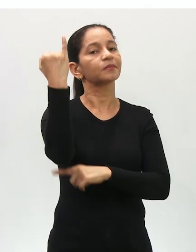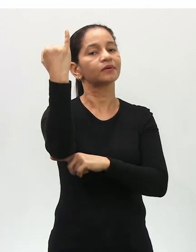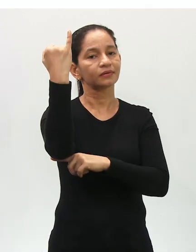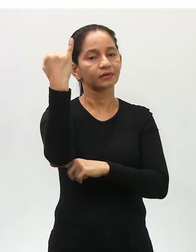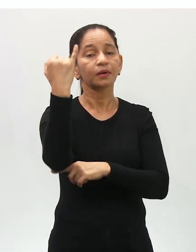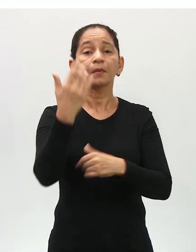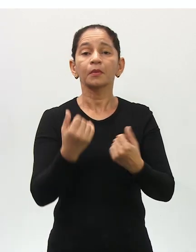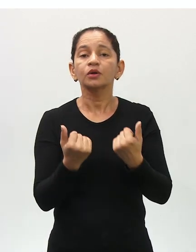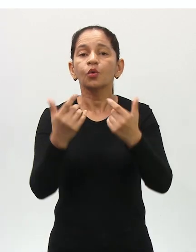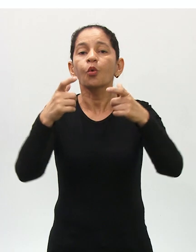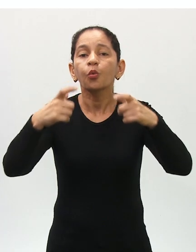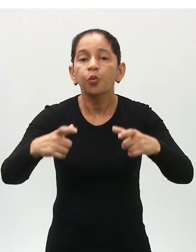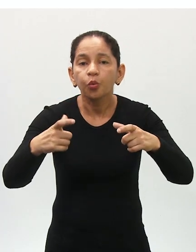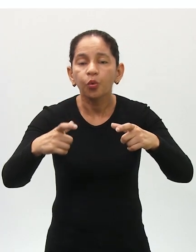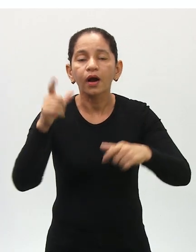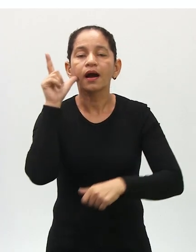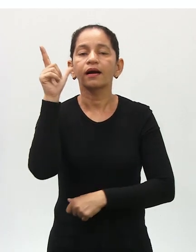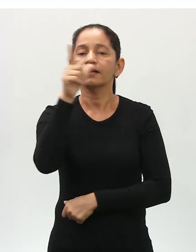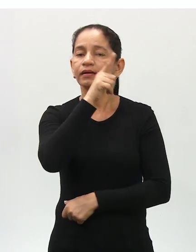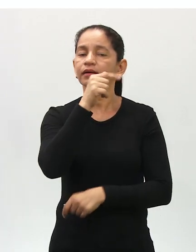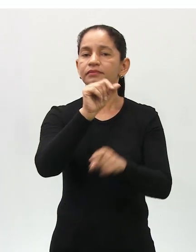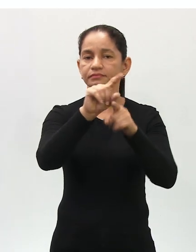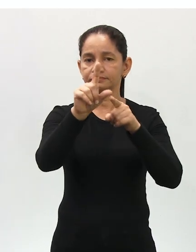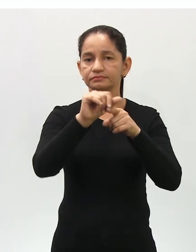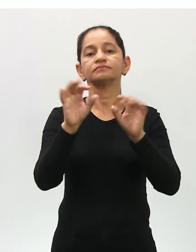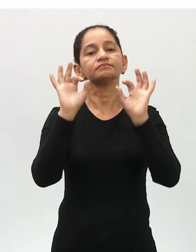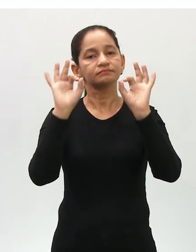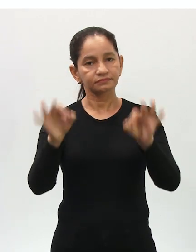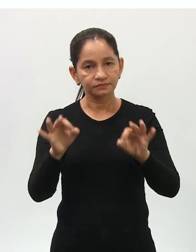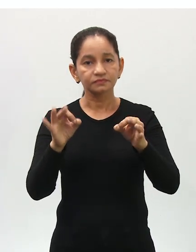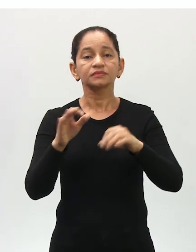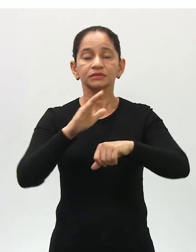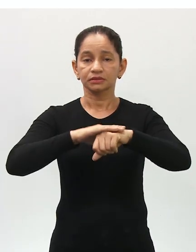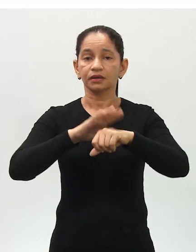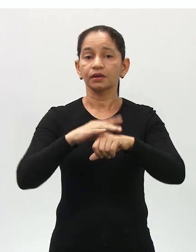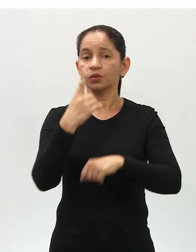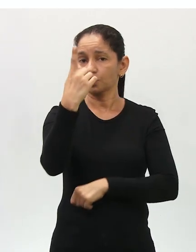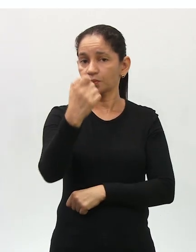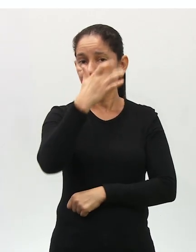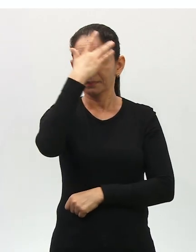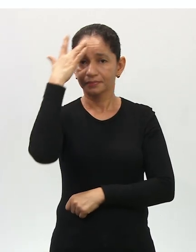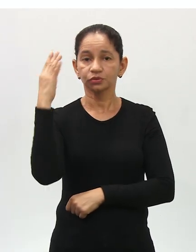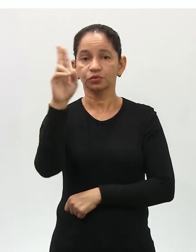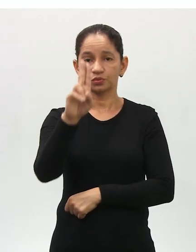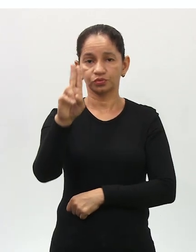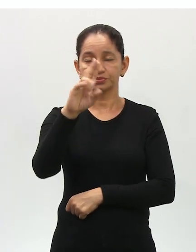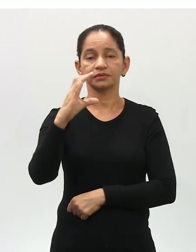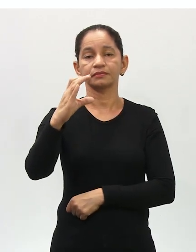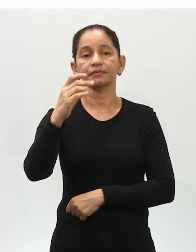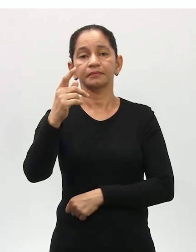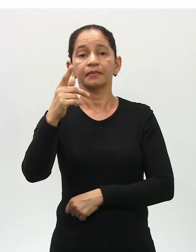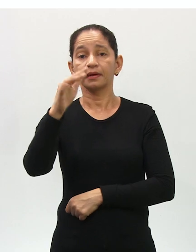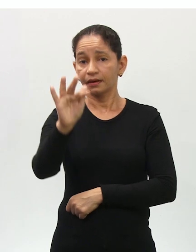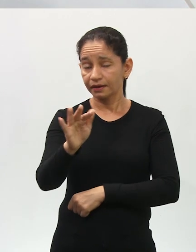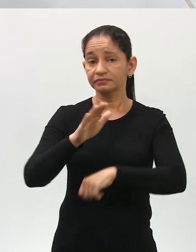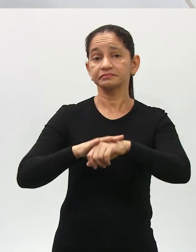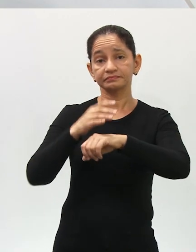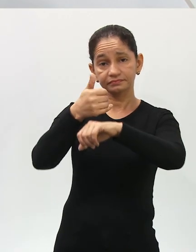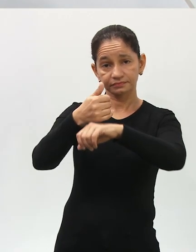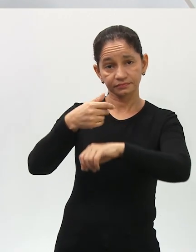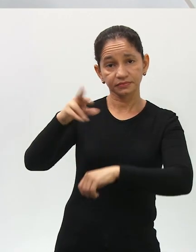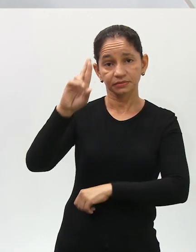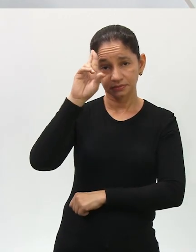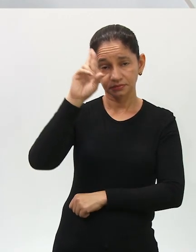o IFRO cede o espaço da sua cantina, ele tem lá uma pessoa que está utilizando aquele espaço,